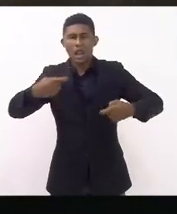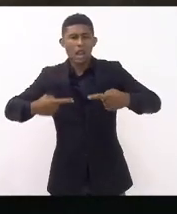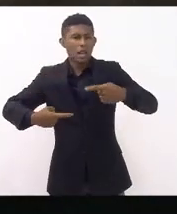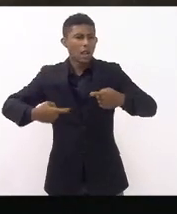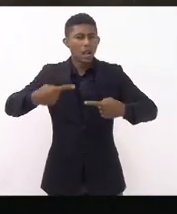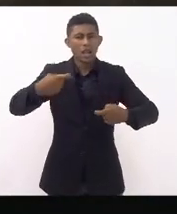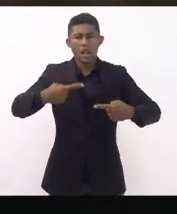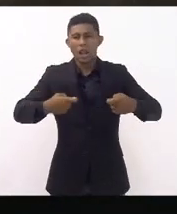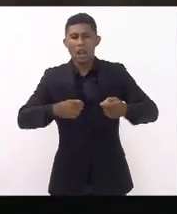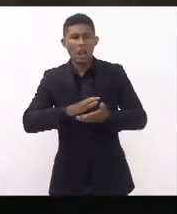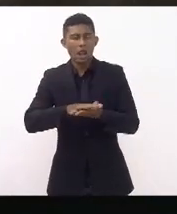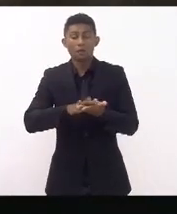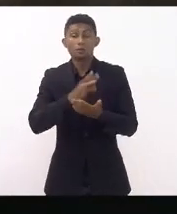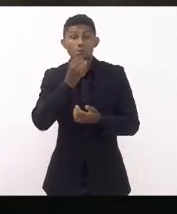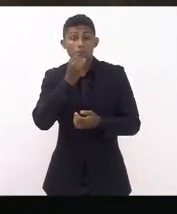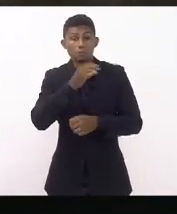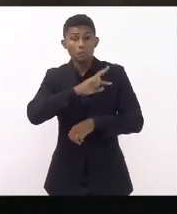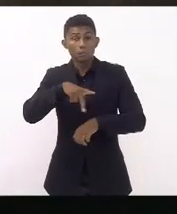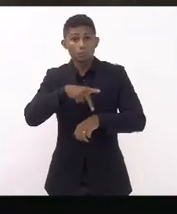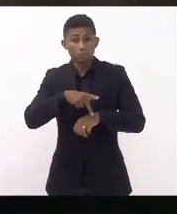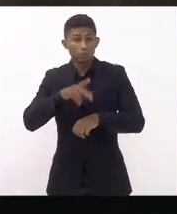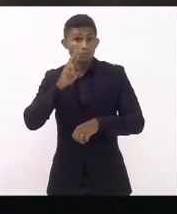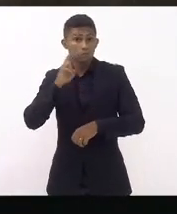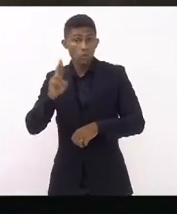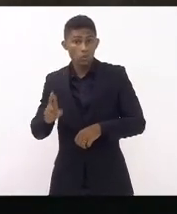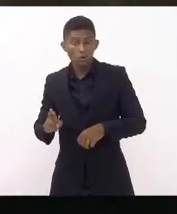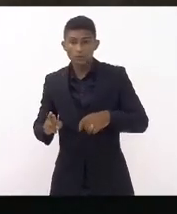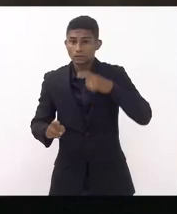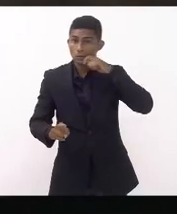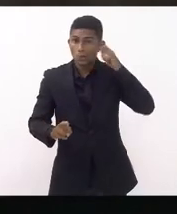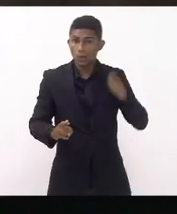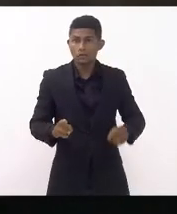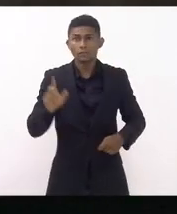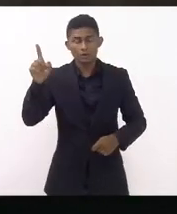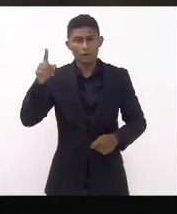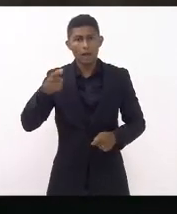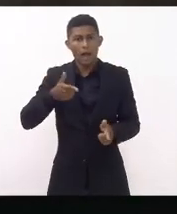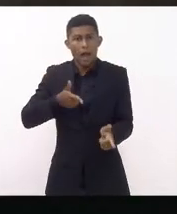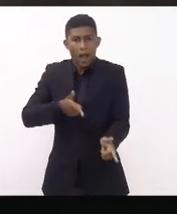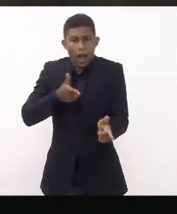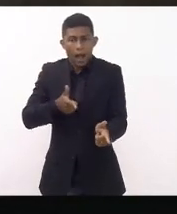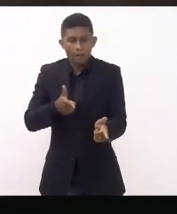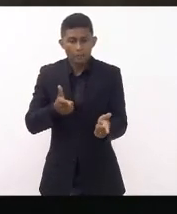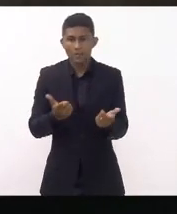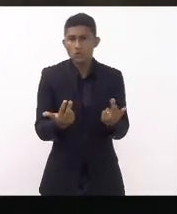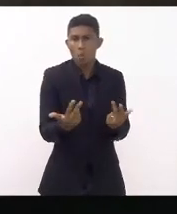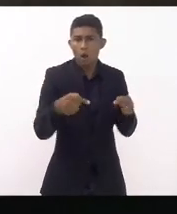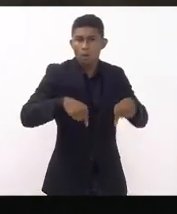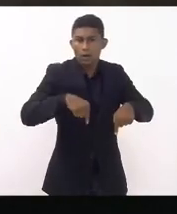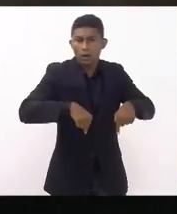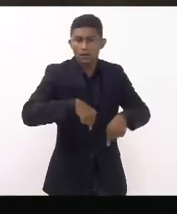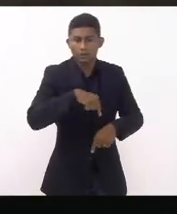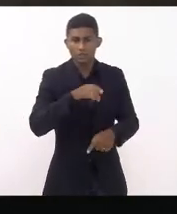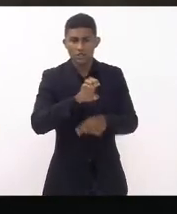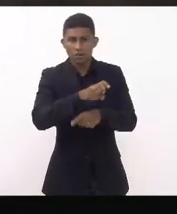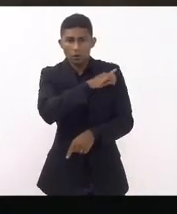por exemplo, na Ucrânia, pela Rússia, pela guerra. Então, nós temos